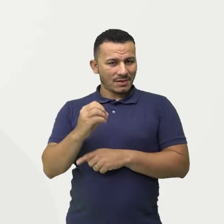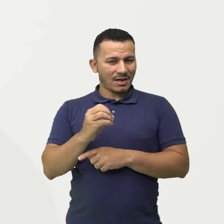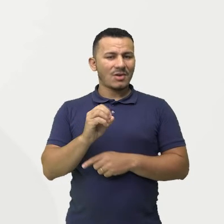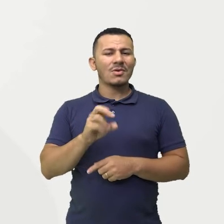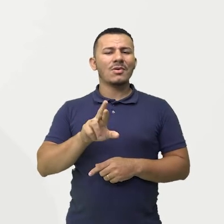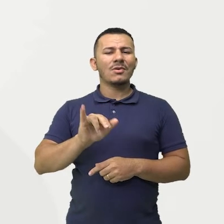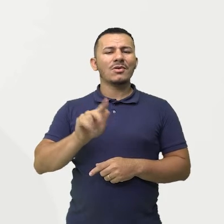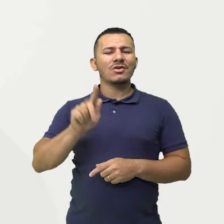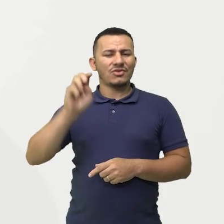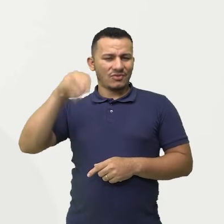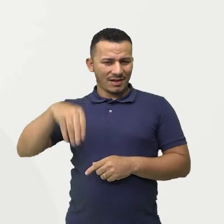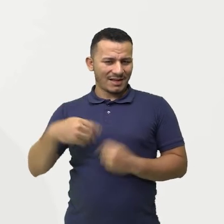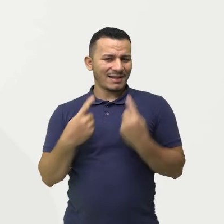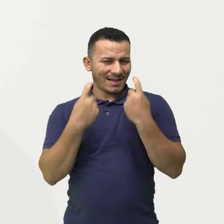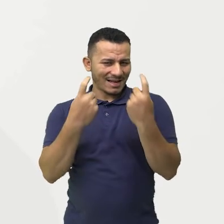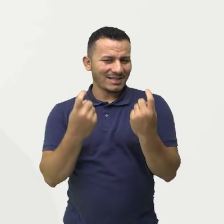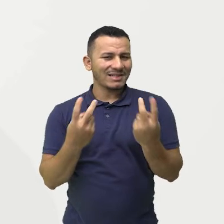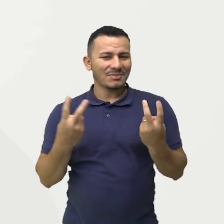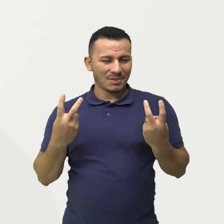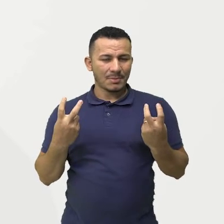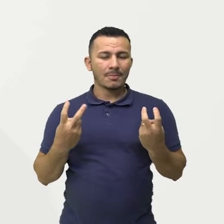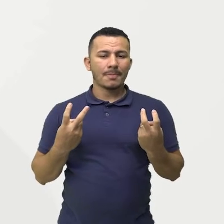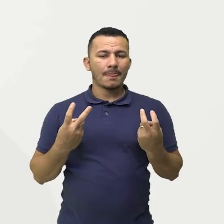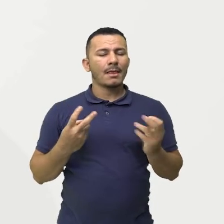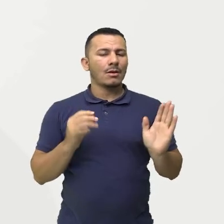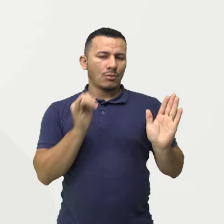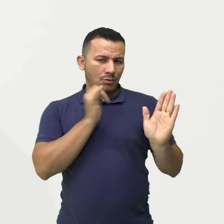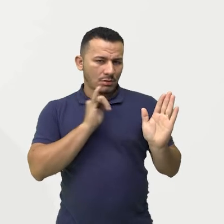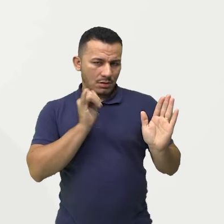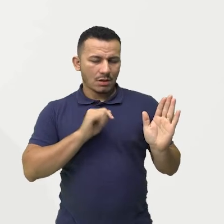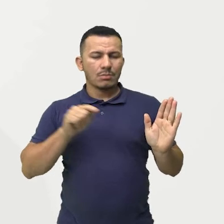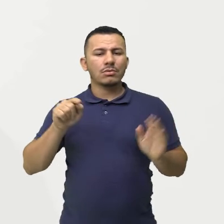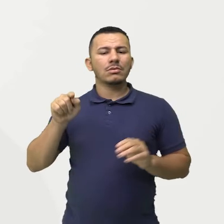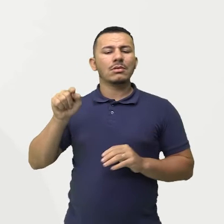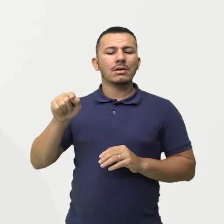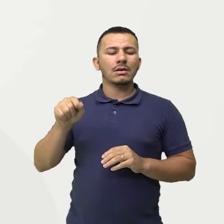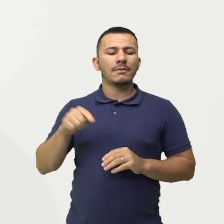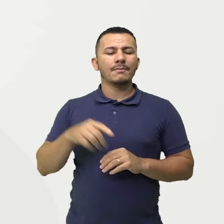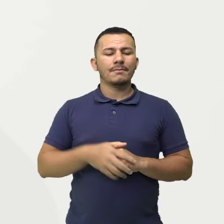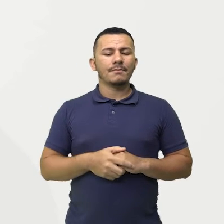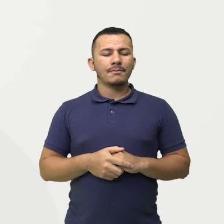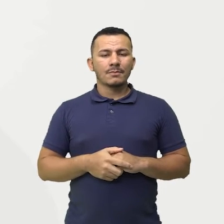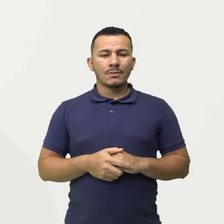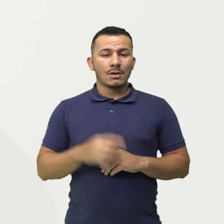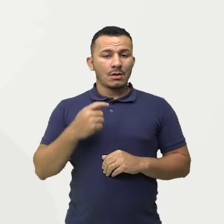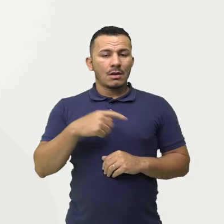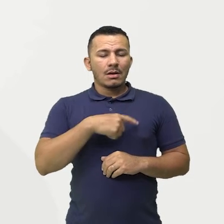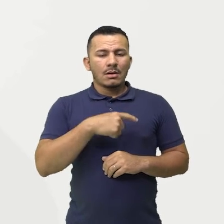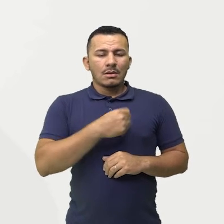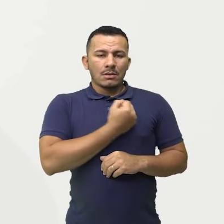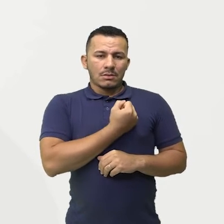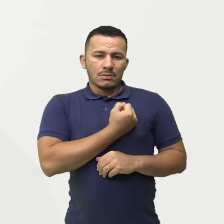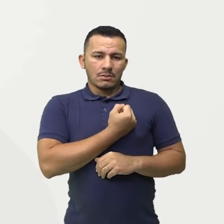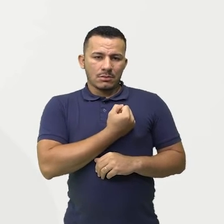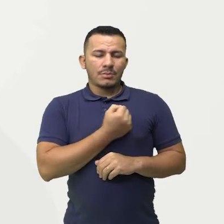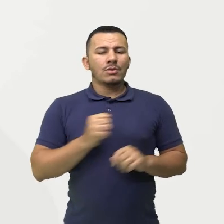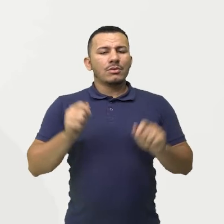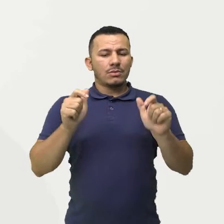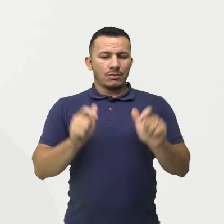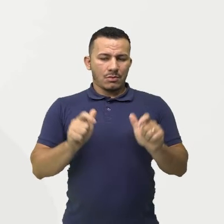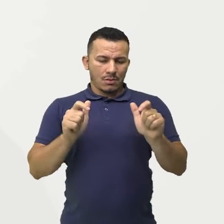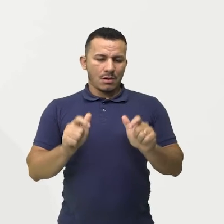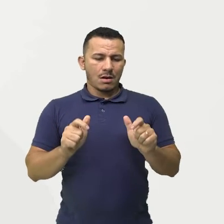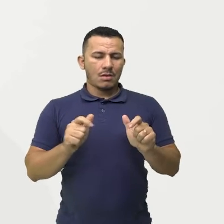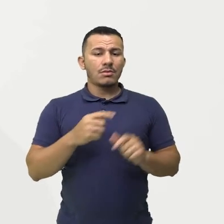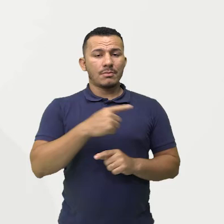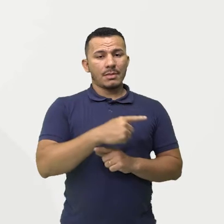origem. Então, é bem interessante essa questão. Então, vamos supor que nós estejamos, ó, localizados